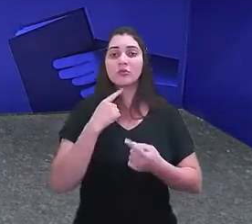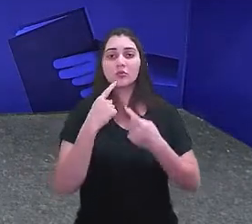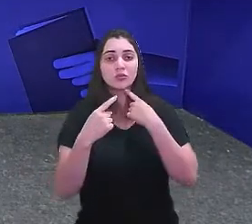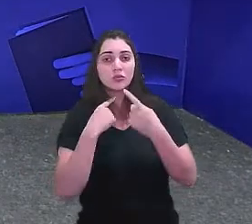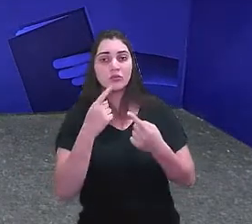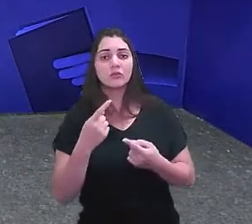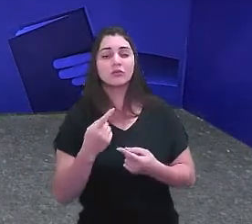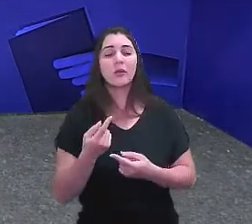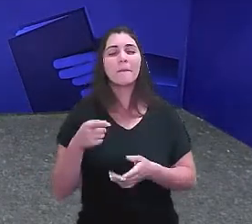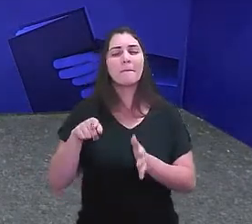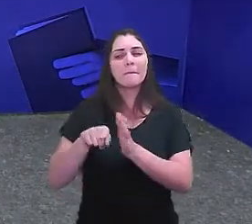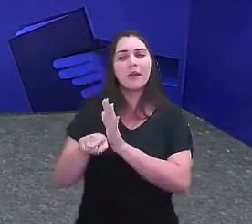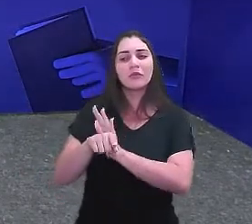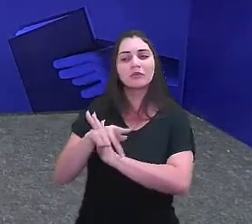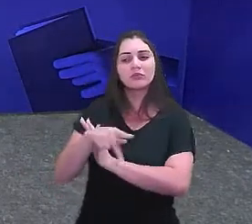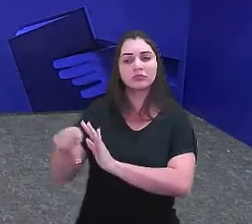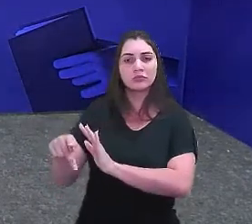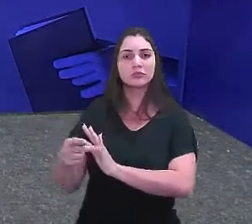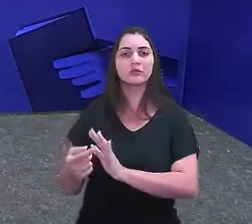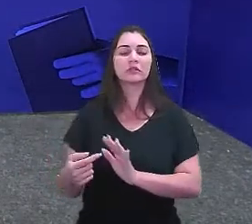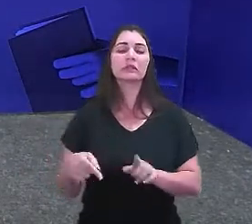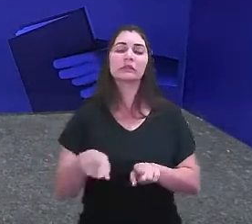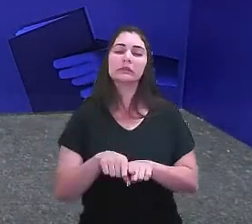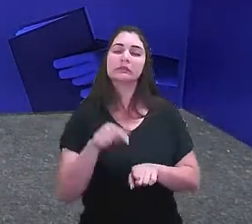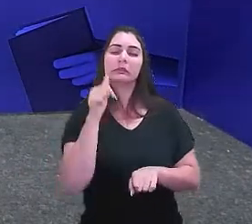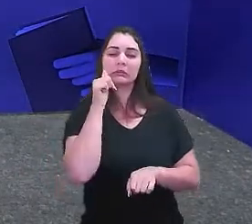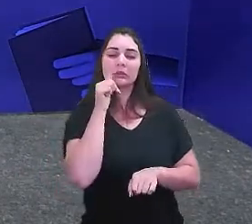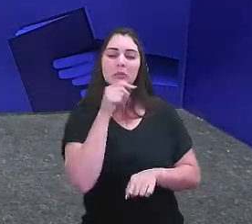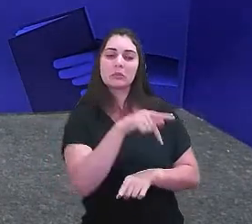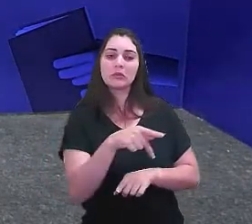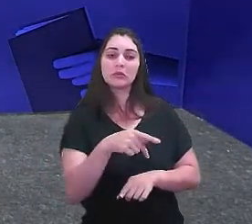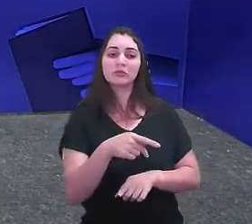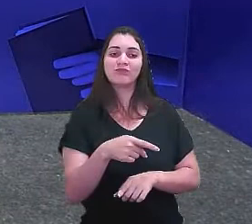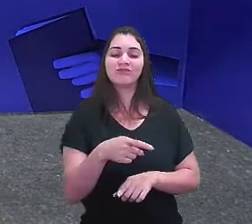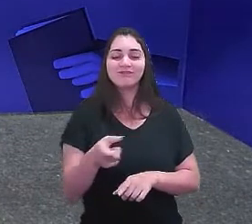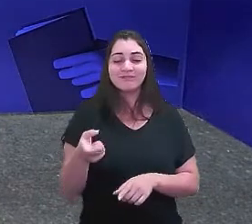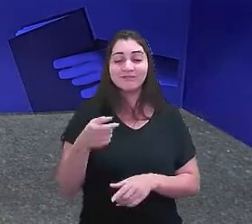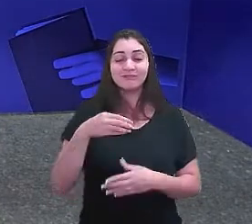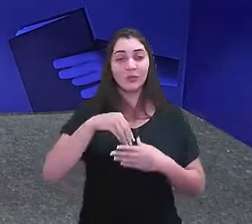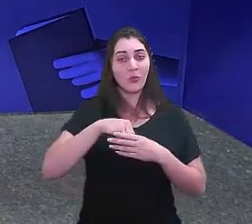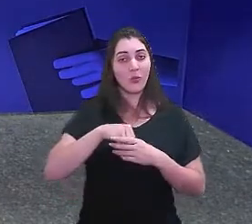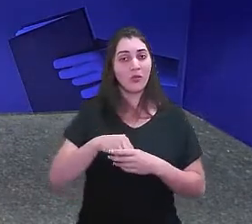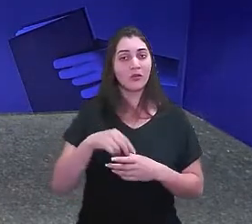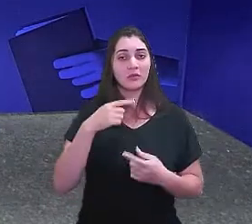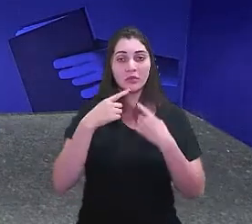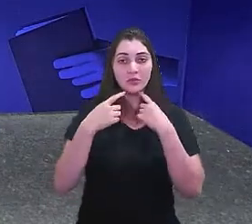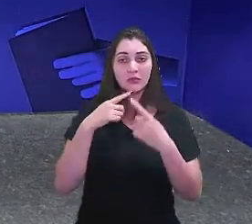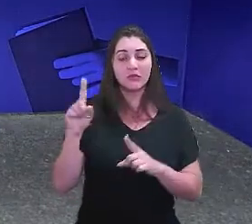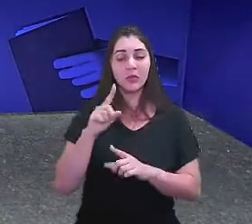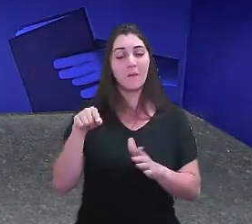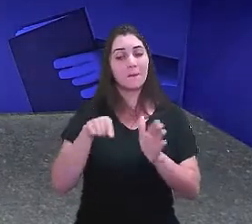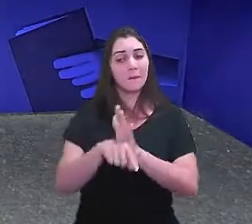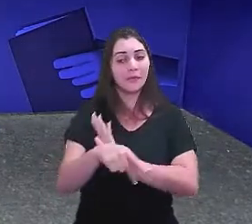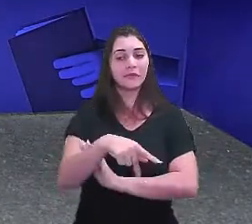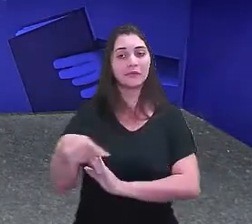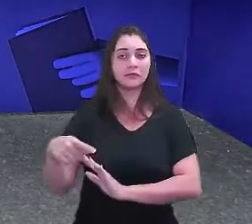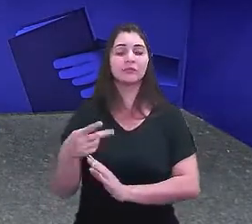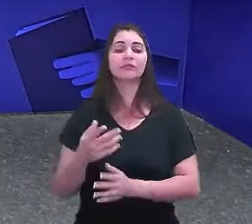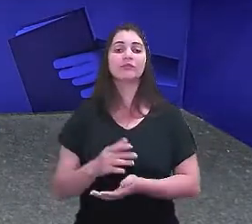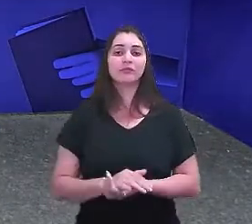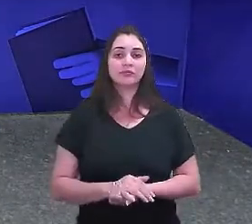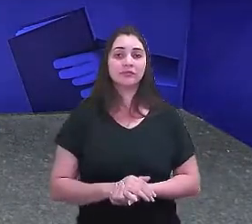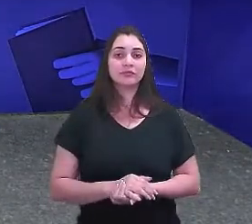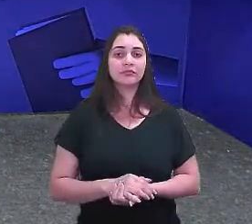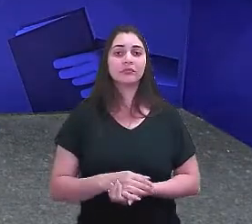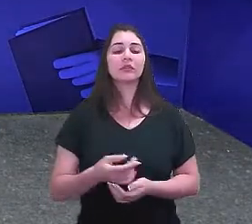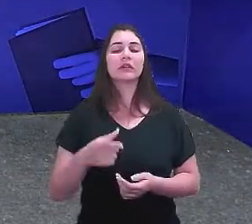essa dúvida até o teu professor, até a tua professora, tá certo? Não guarda essa dúvida contigo, não. Pergunta ao teu professor, pergunta à tua professora,